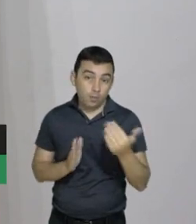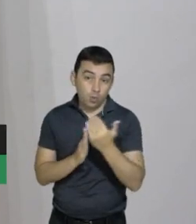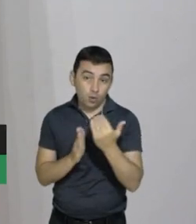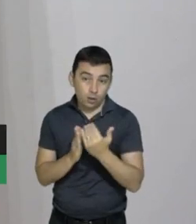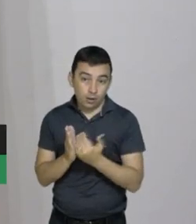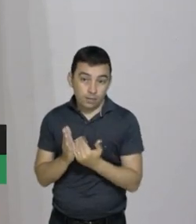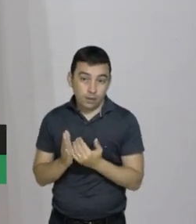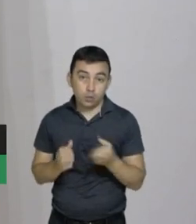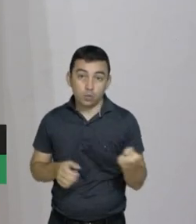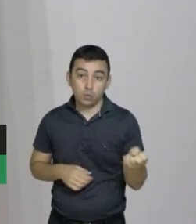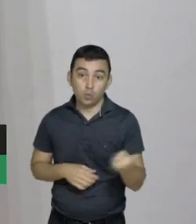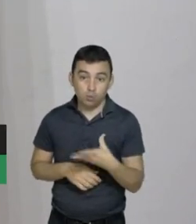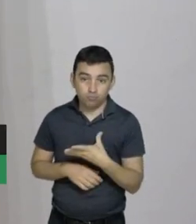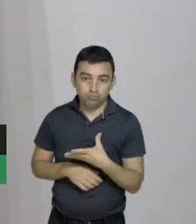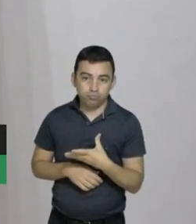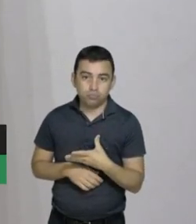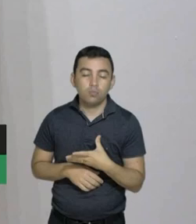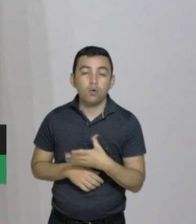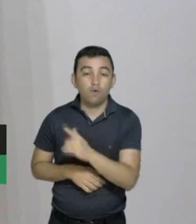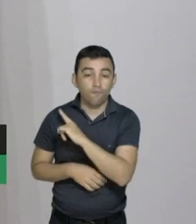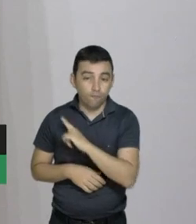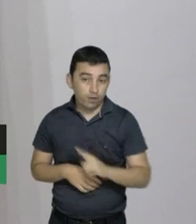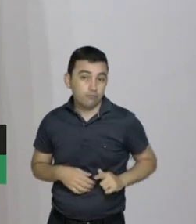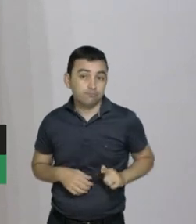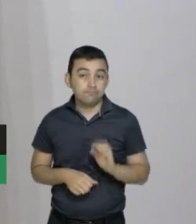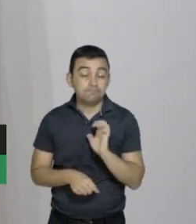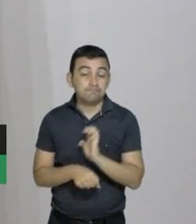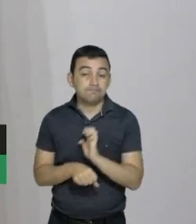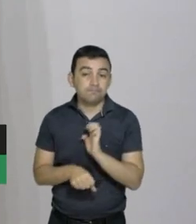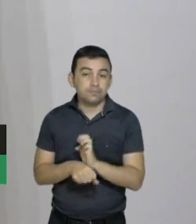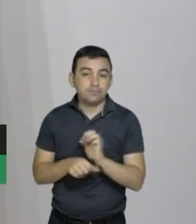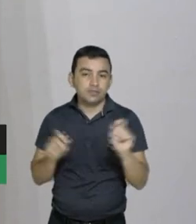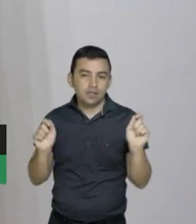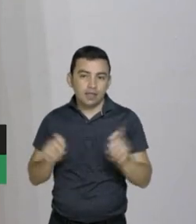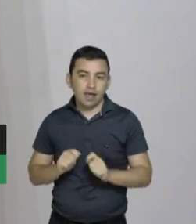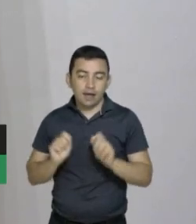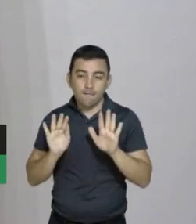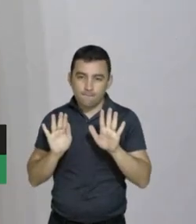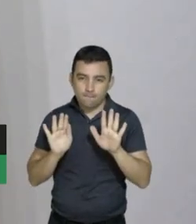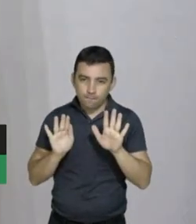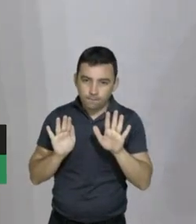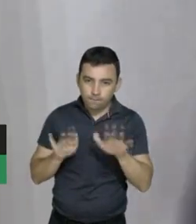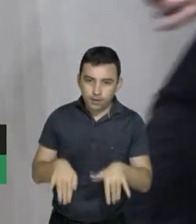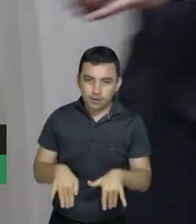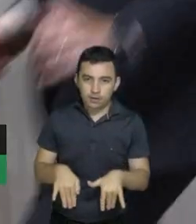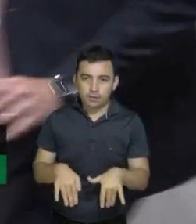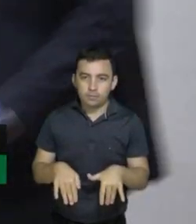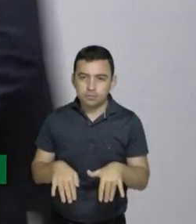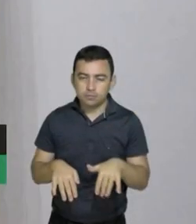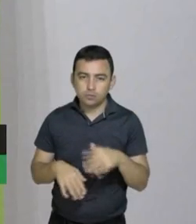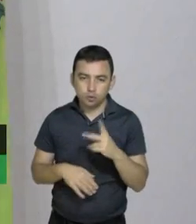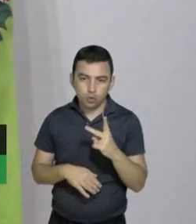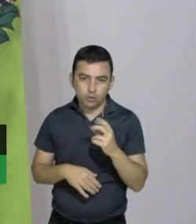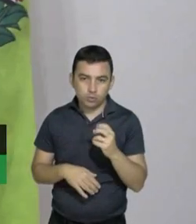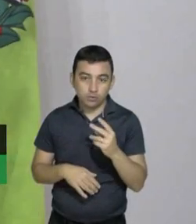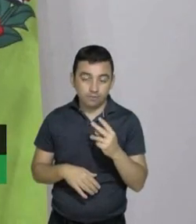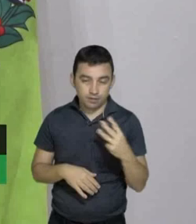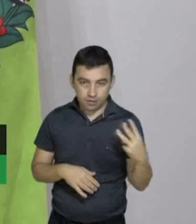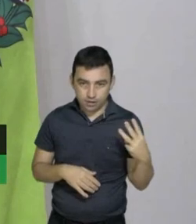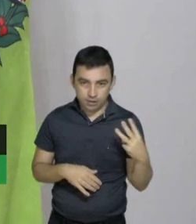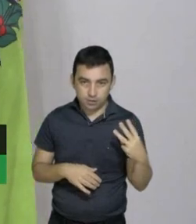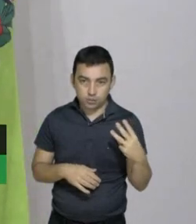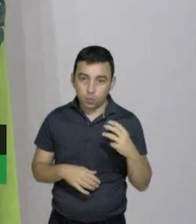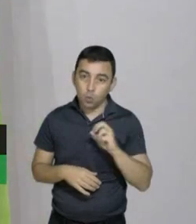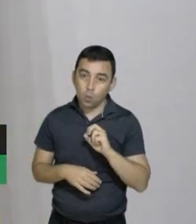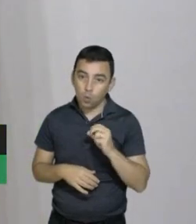é de que o governo do estado possa ao final de 2023 ou no